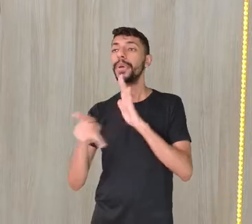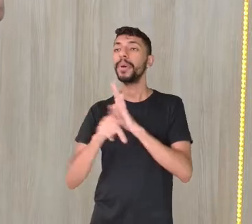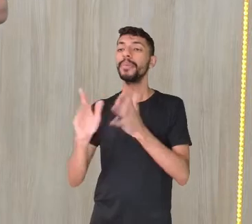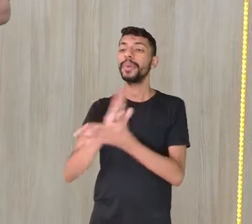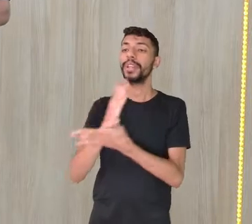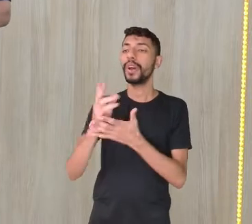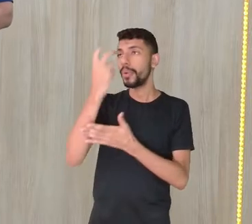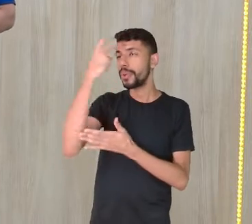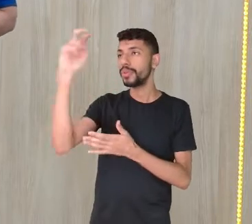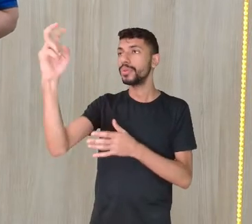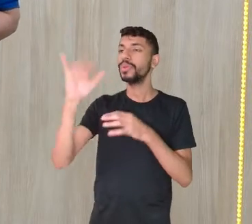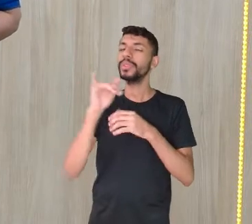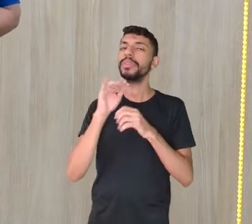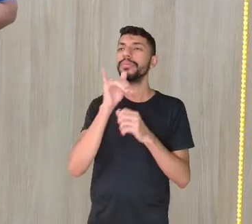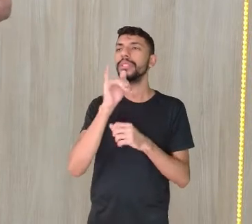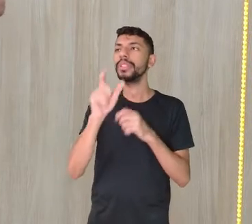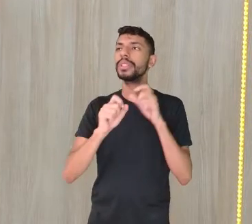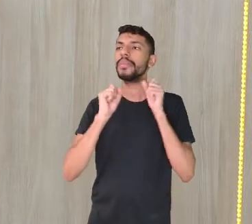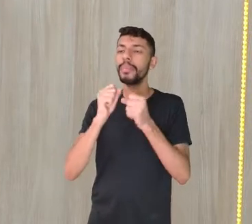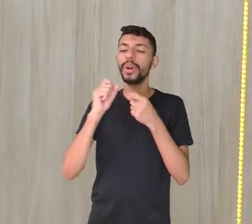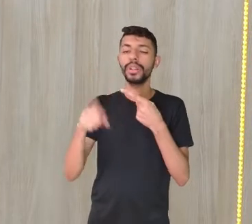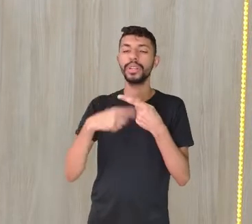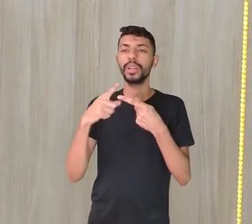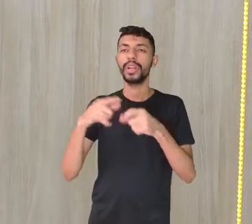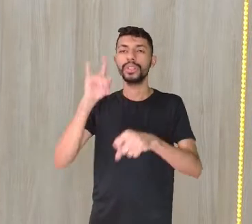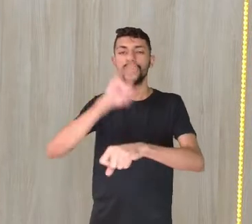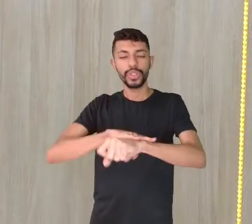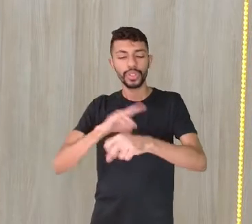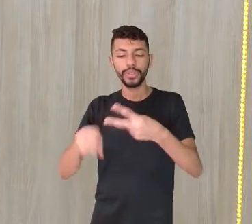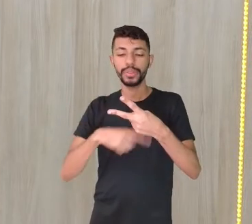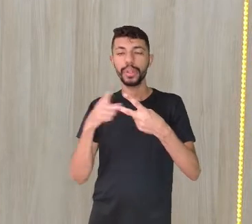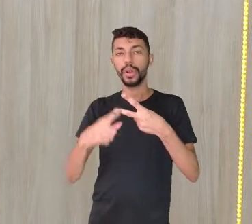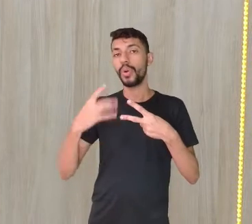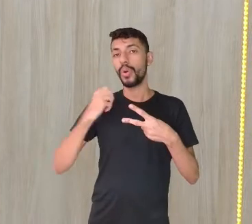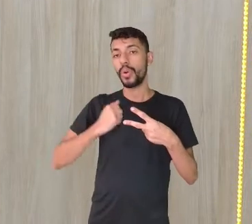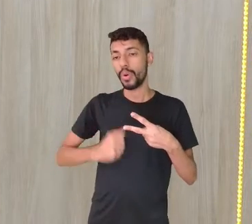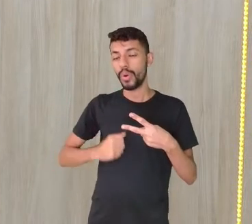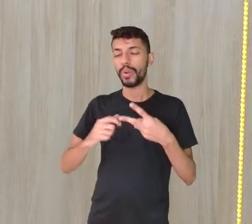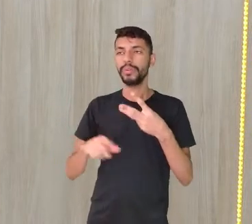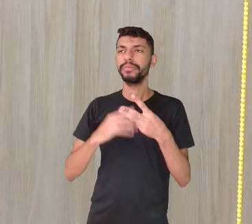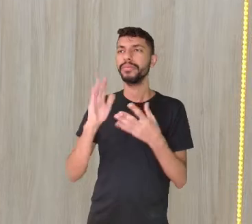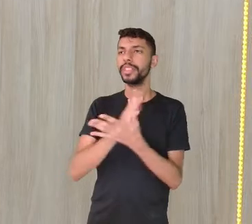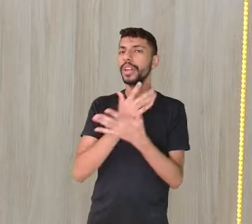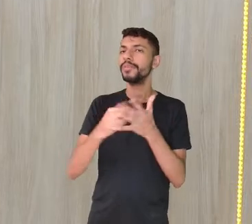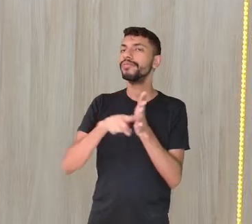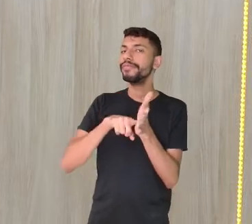algumas culturas, quer seja fezes, quer seja urina. E aí,